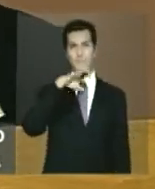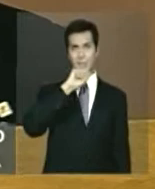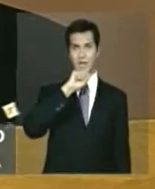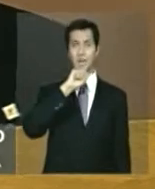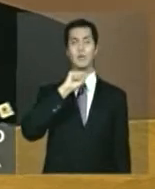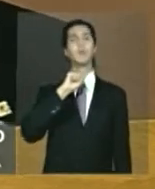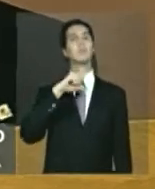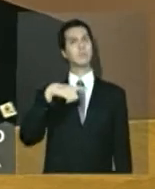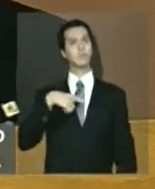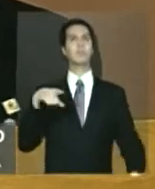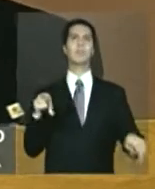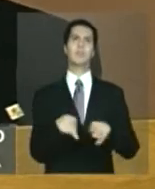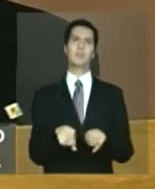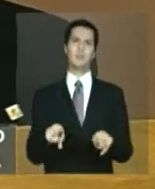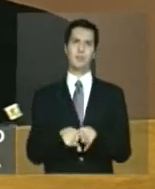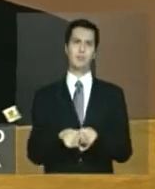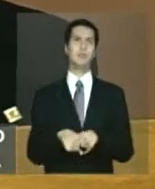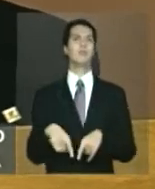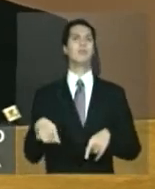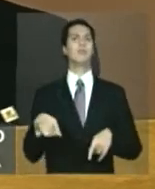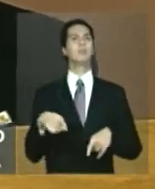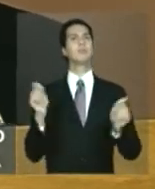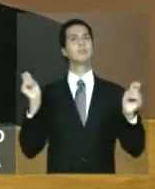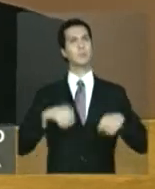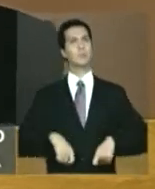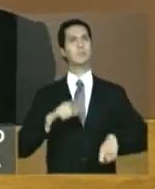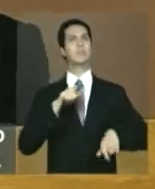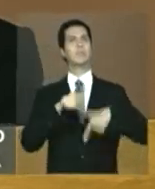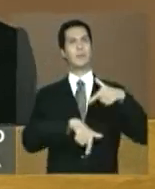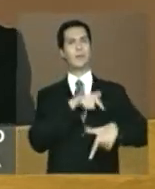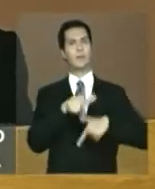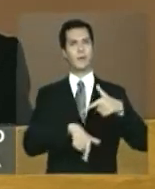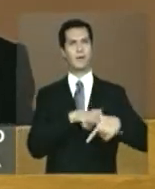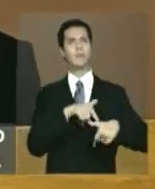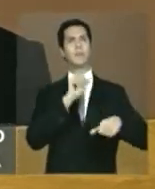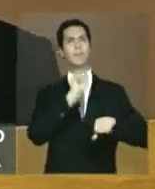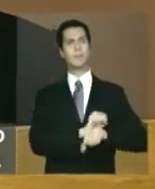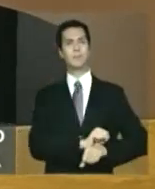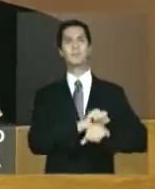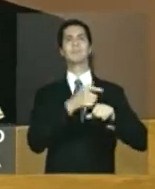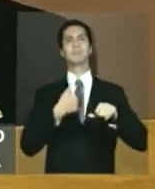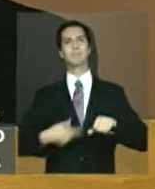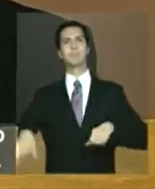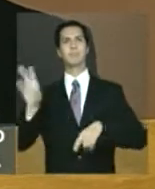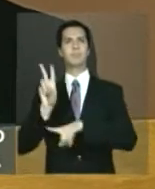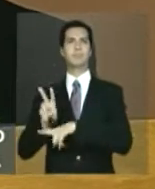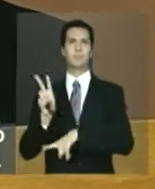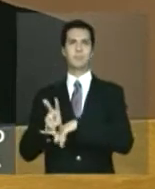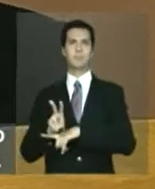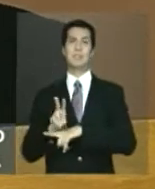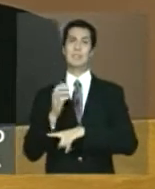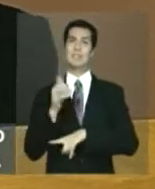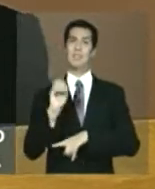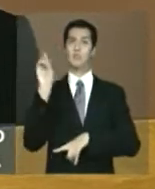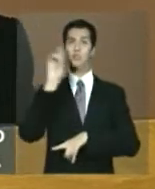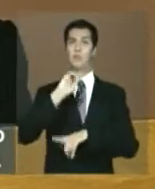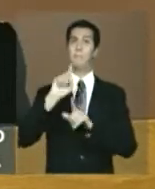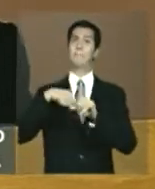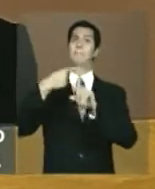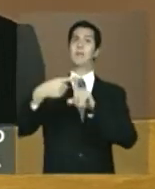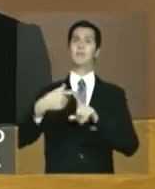dependendo desculpa dependendo dos acordos internos bilaterais nas próprias empresas